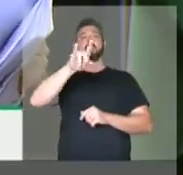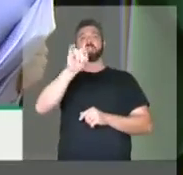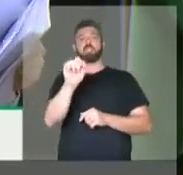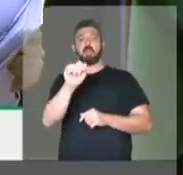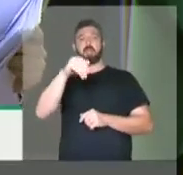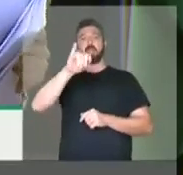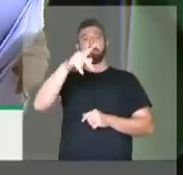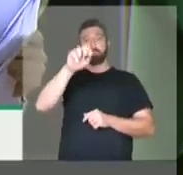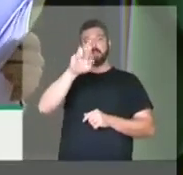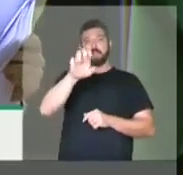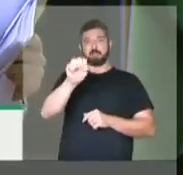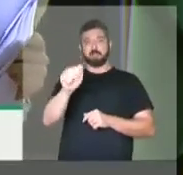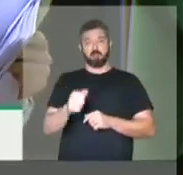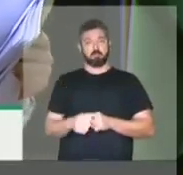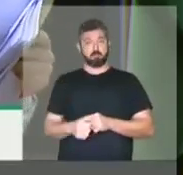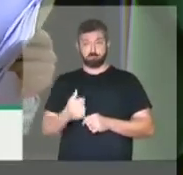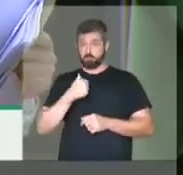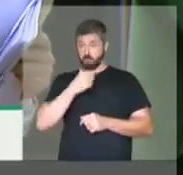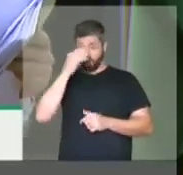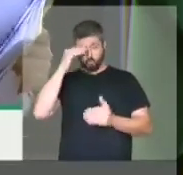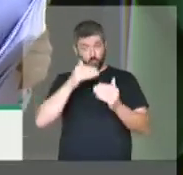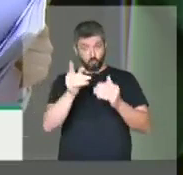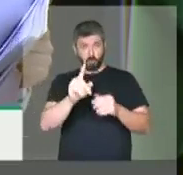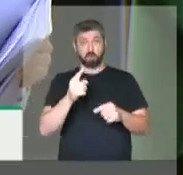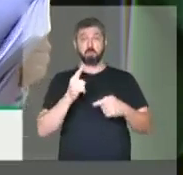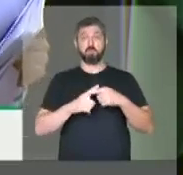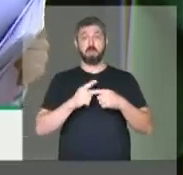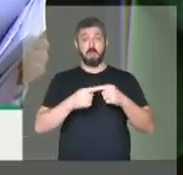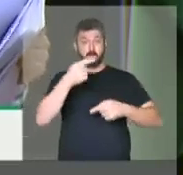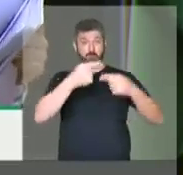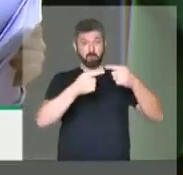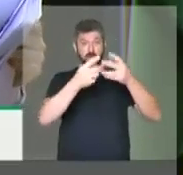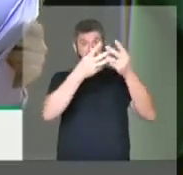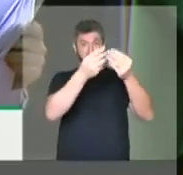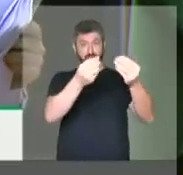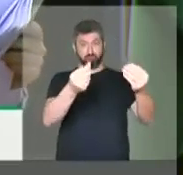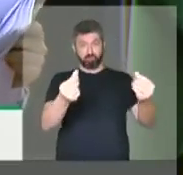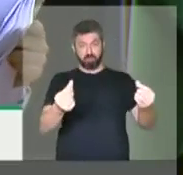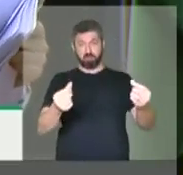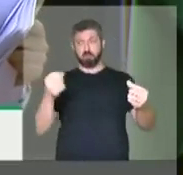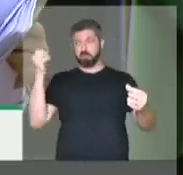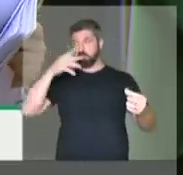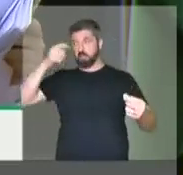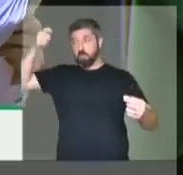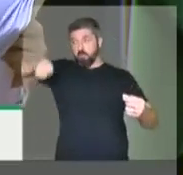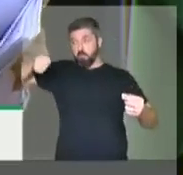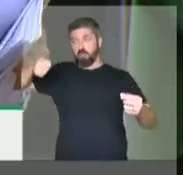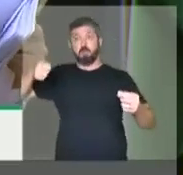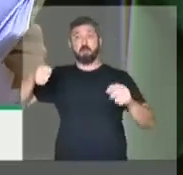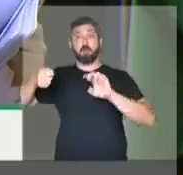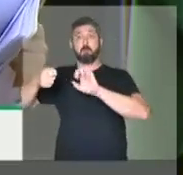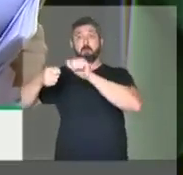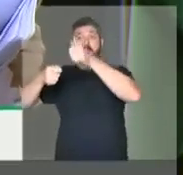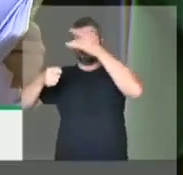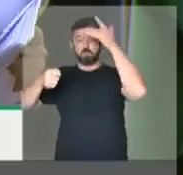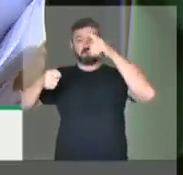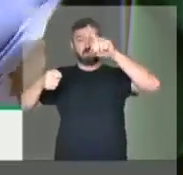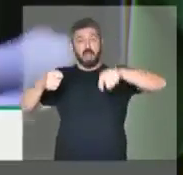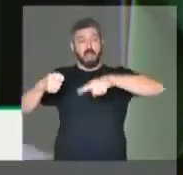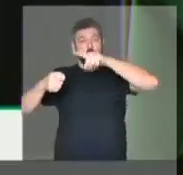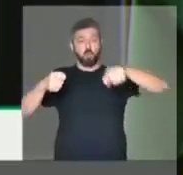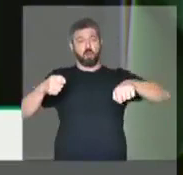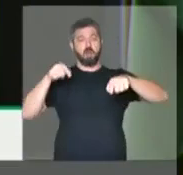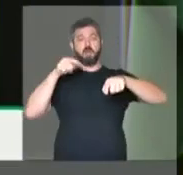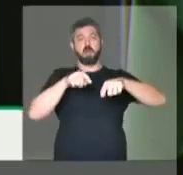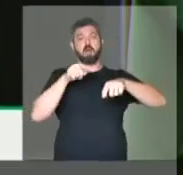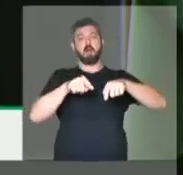discordo. A imprensa não ganha, porque se a política sucumbir, a tirania vingará, e a sua primeira vítima é quem